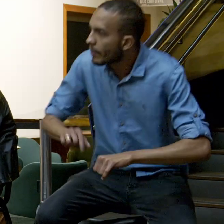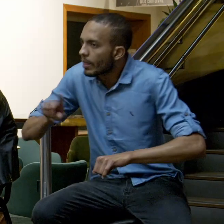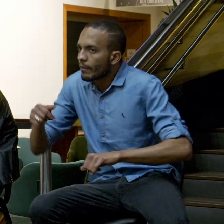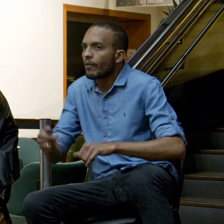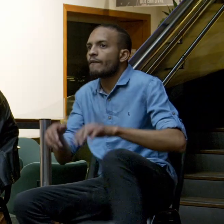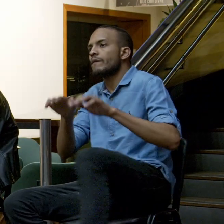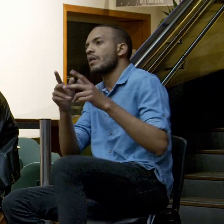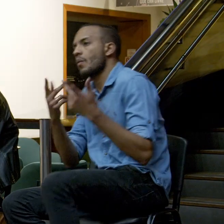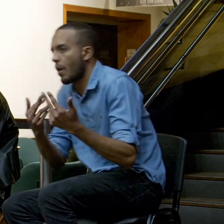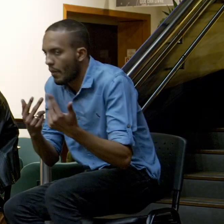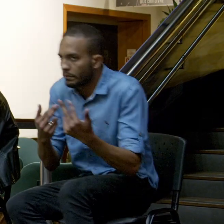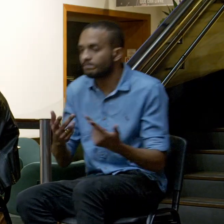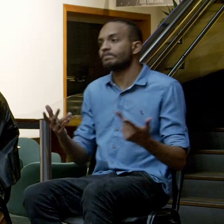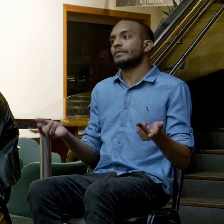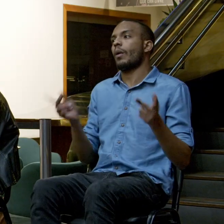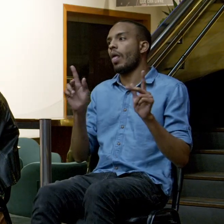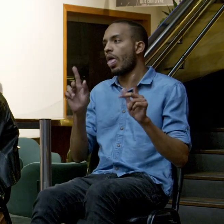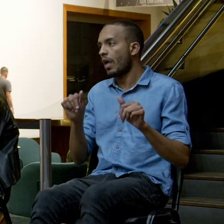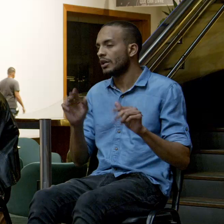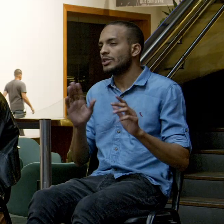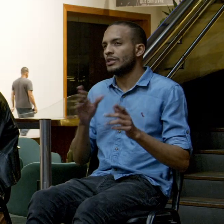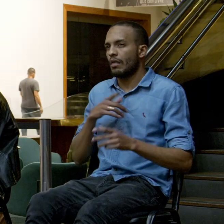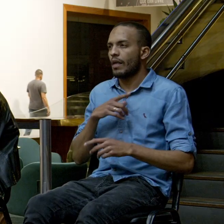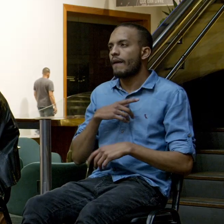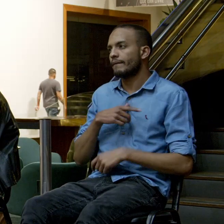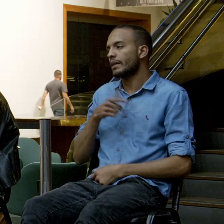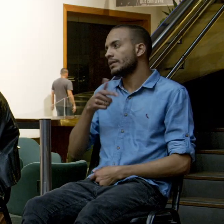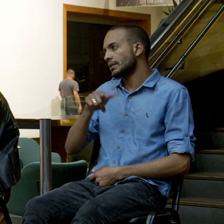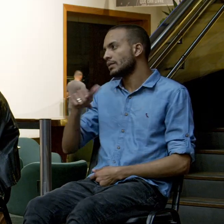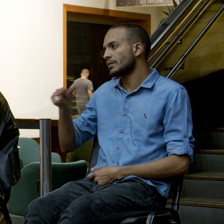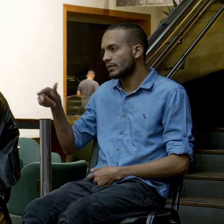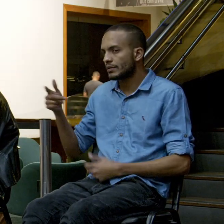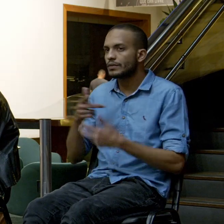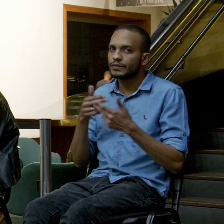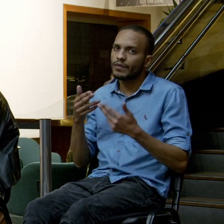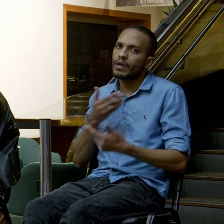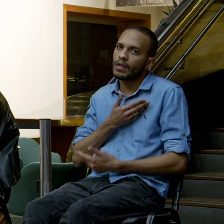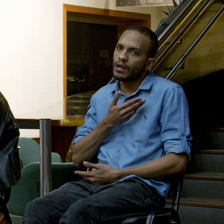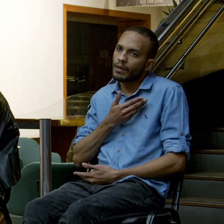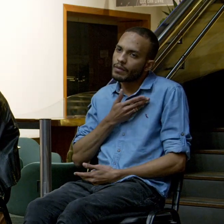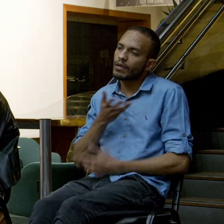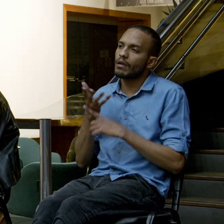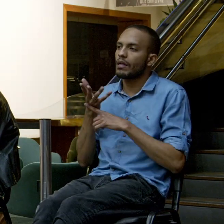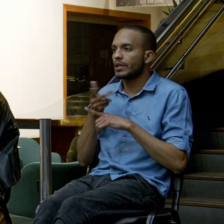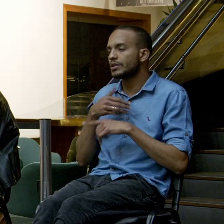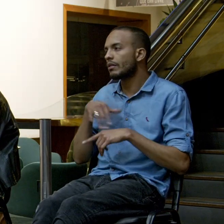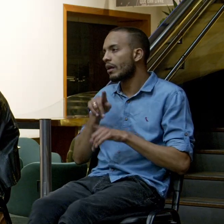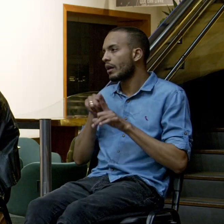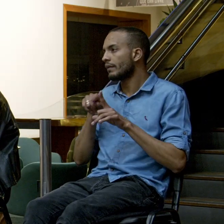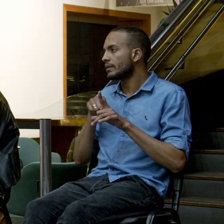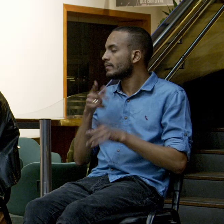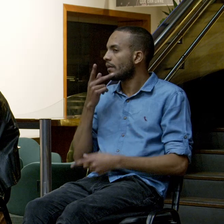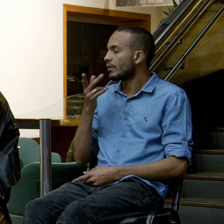como é uma recorrência, porque assim, já ouvi mais de uma vez amigas artistas que engravidaram e